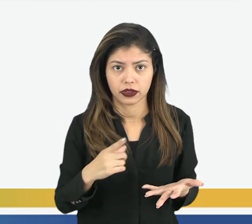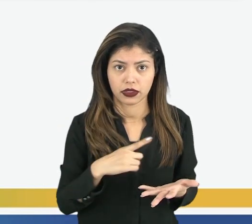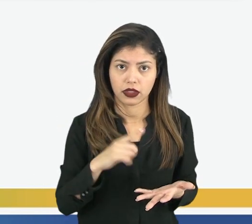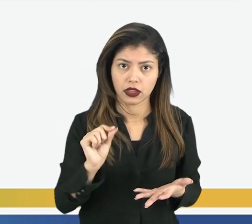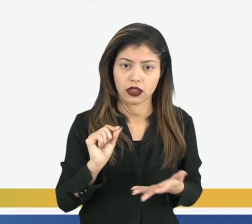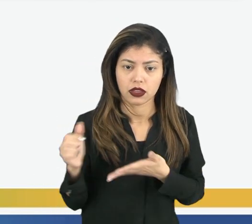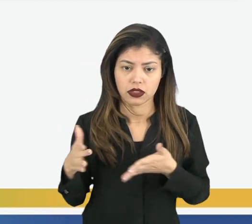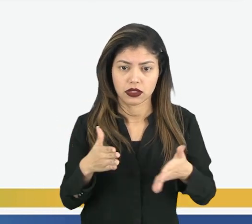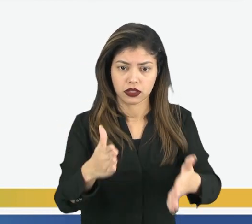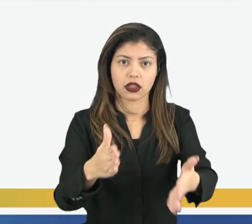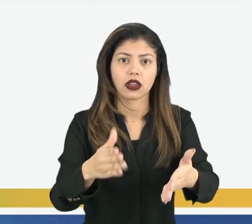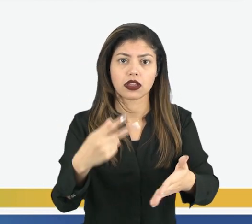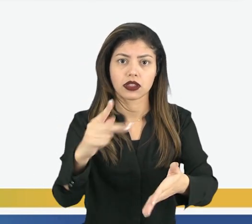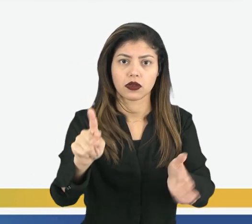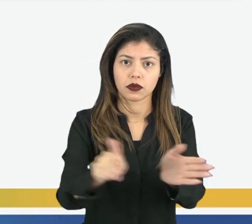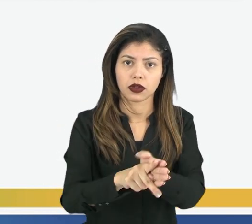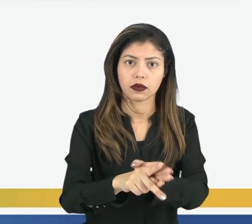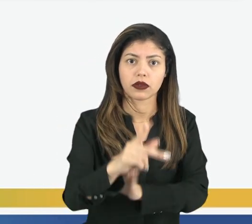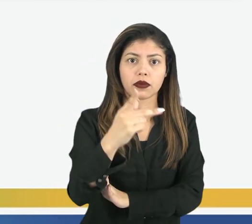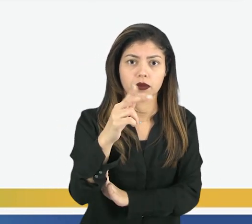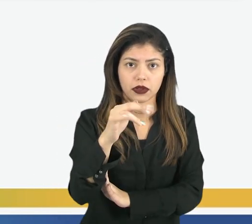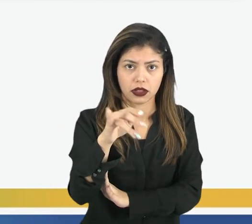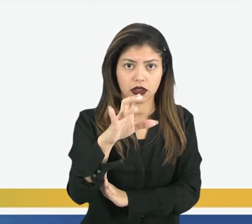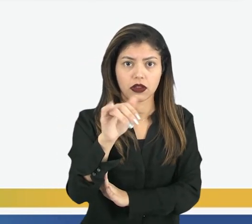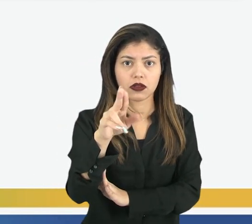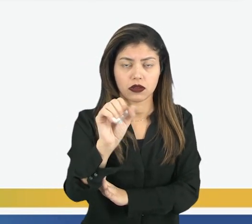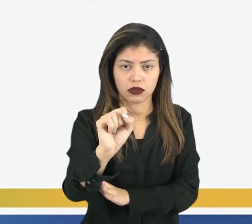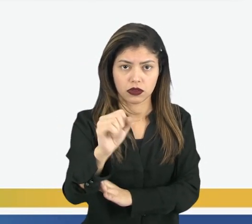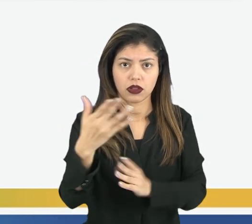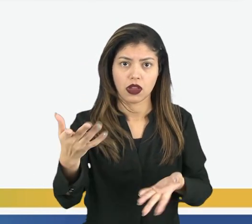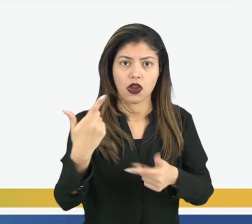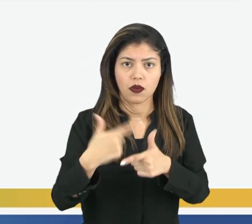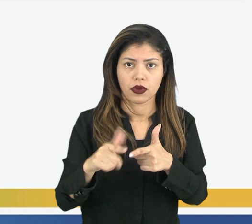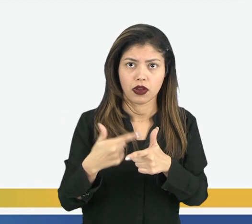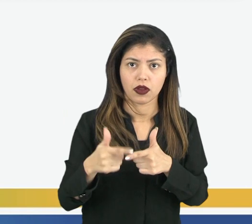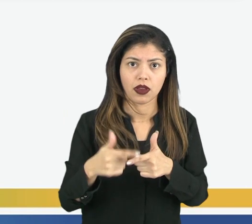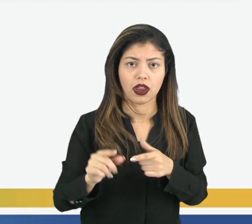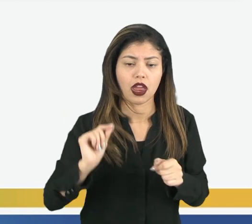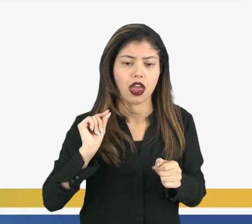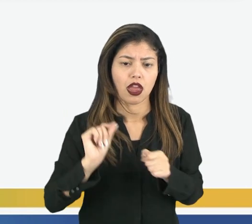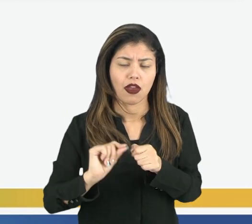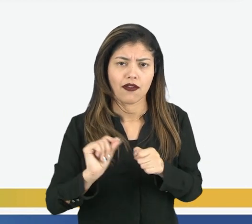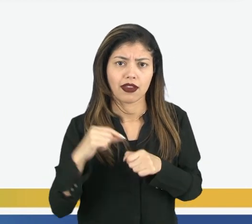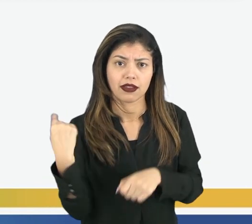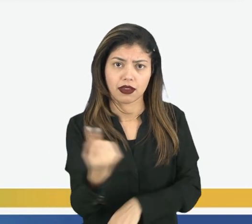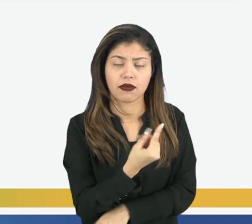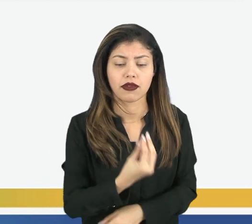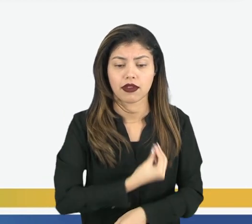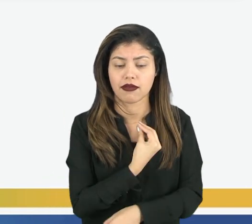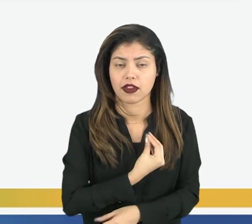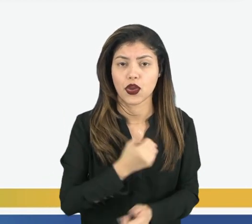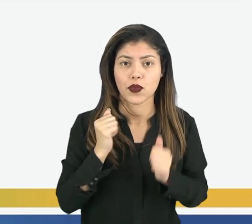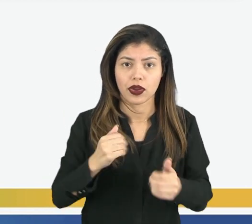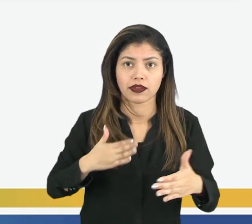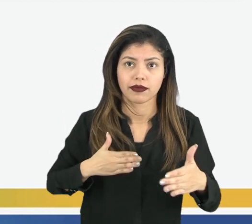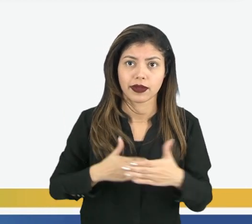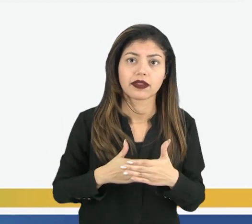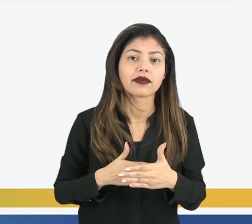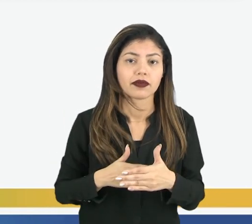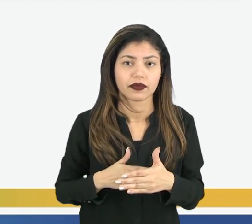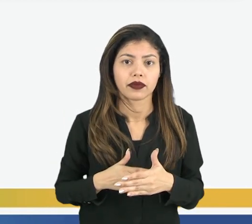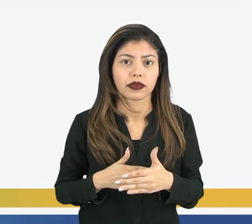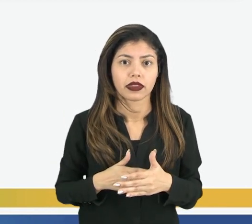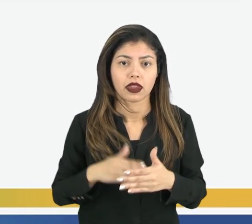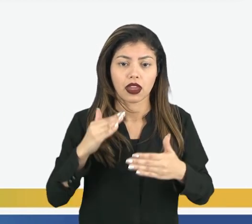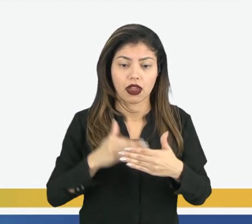siga o seu percurso, ou seja, muitas vezes os problemas em que nós enfrentamos na vida podem impedir-nos